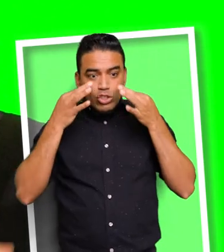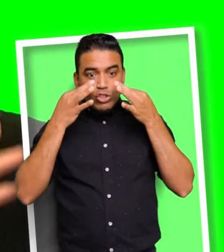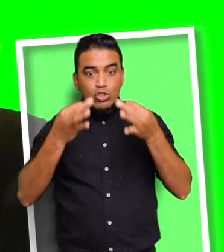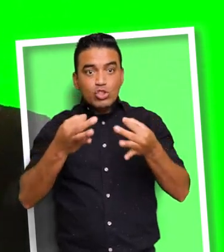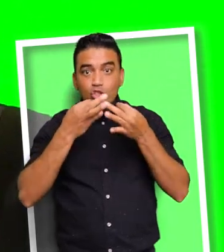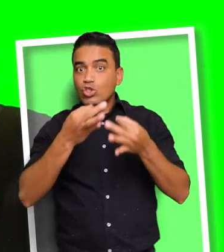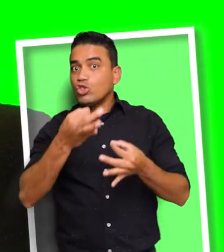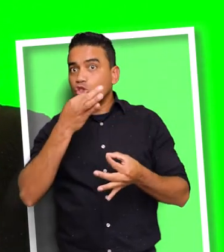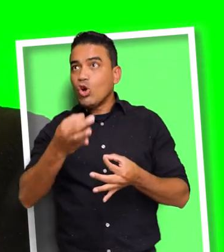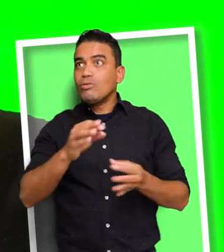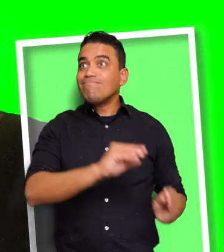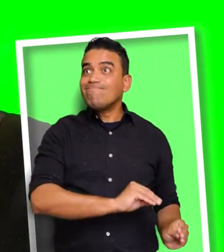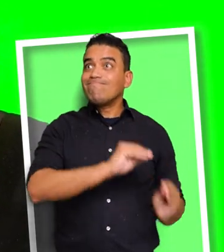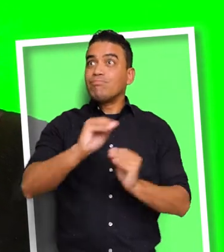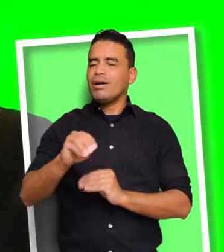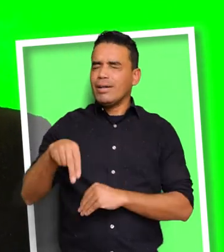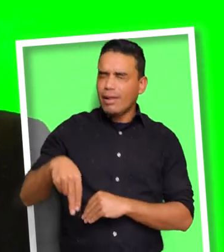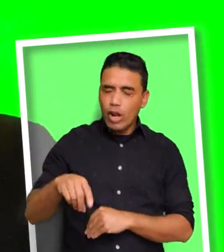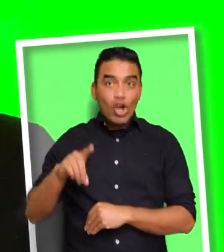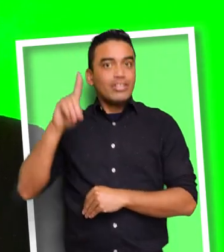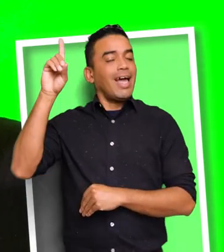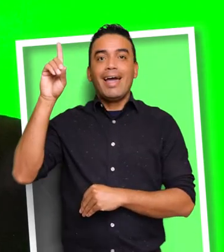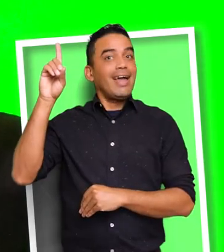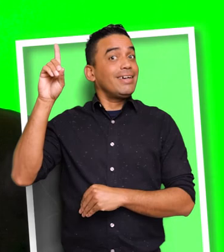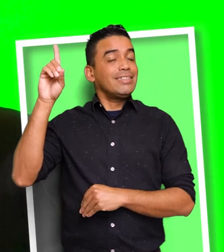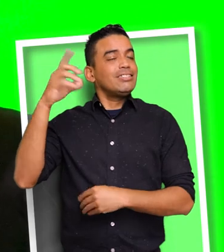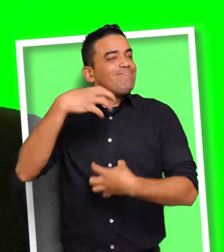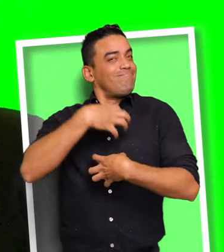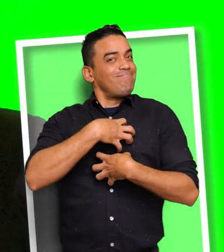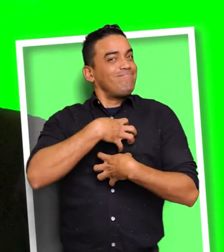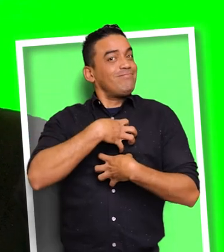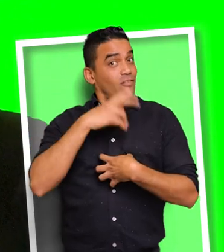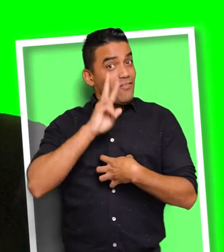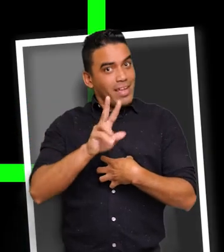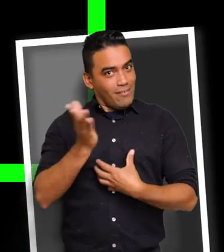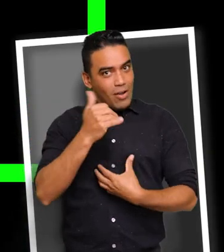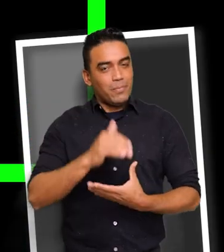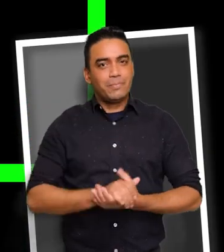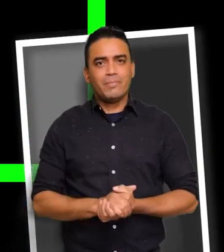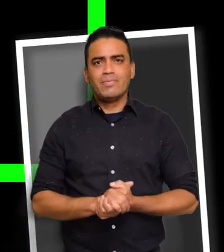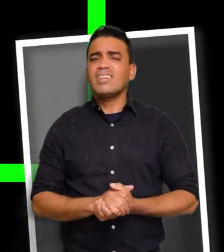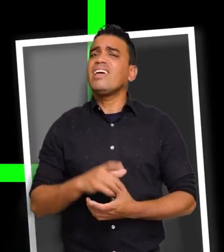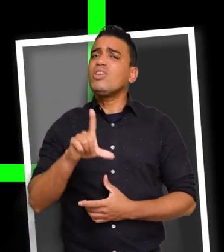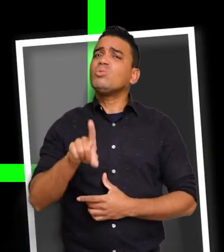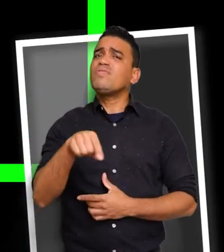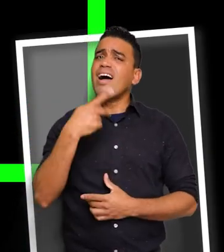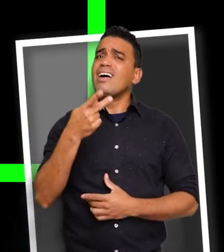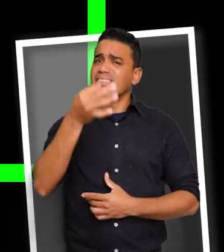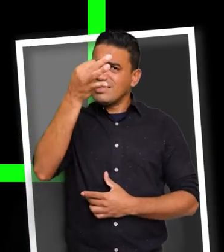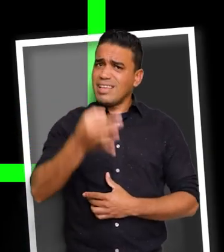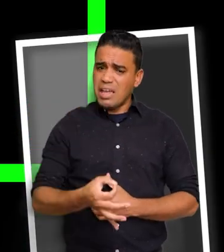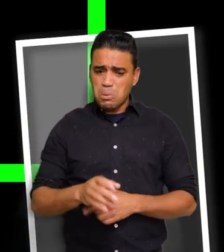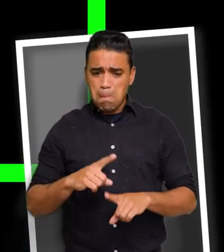sem nenhum mecanismo de cenário, você é transportado para o Nordeste. Vamos ver? Uns dizem que é certo, mas o fim é pura